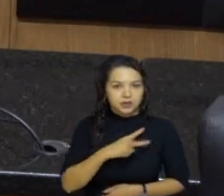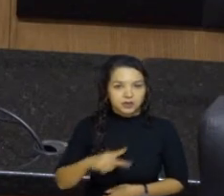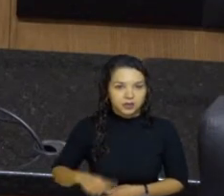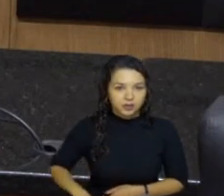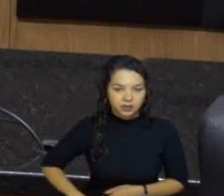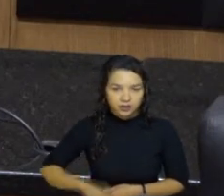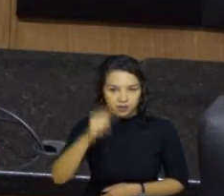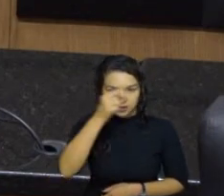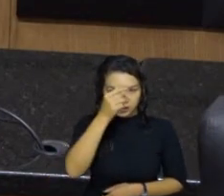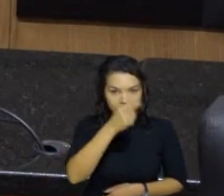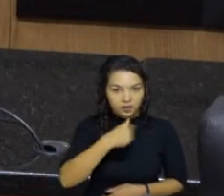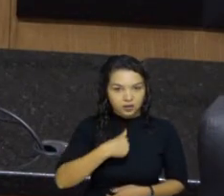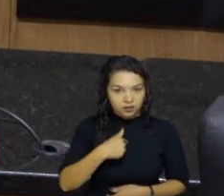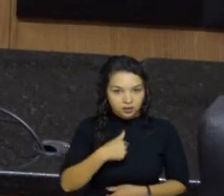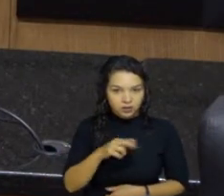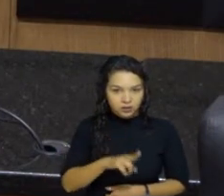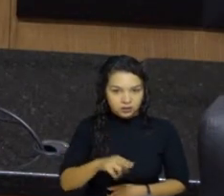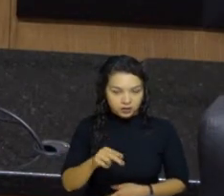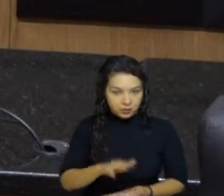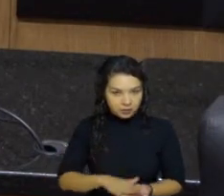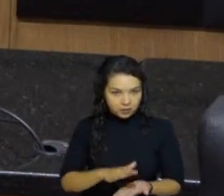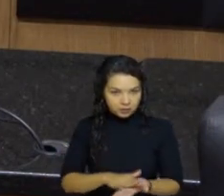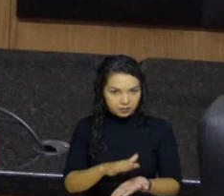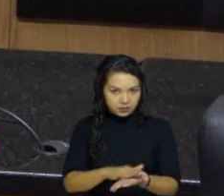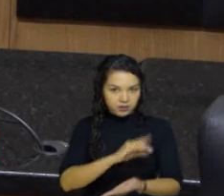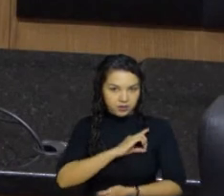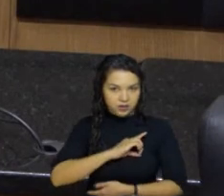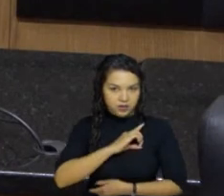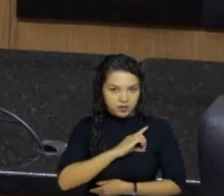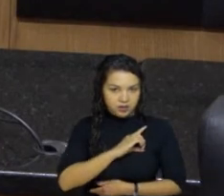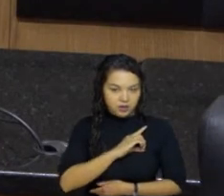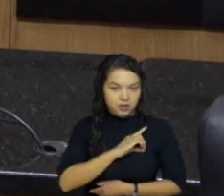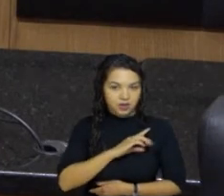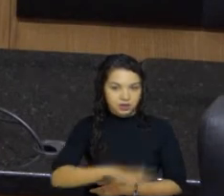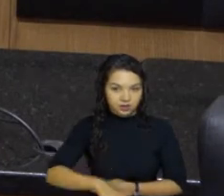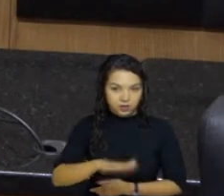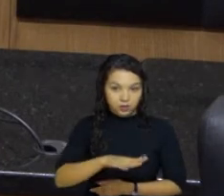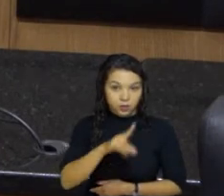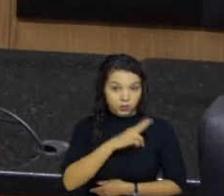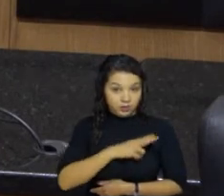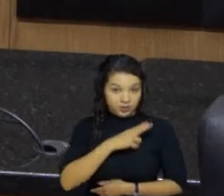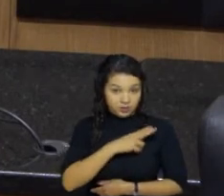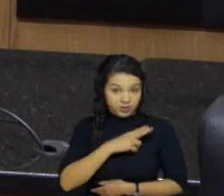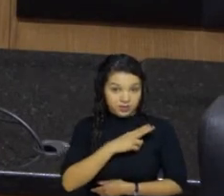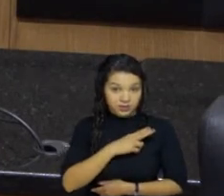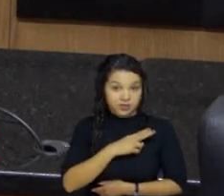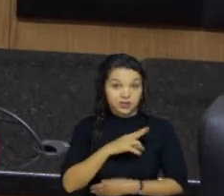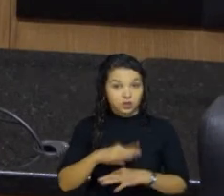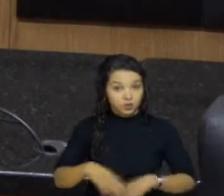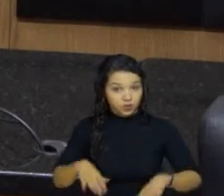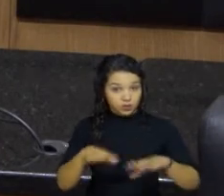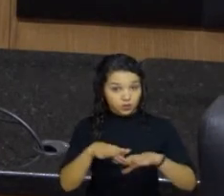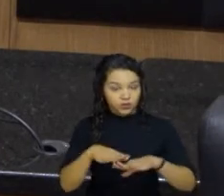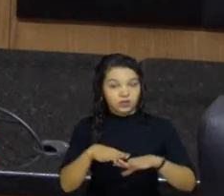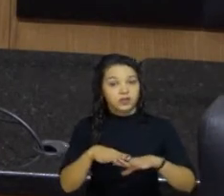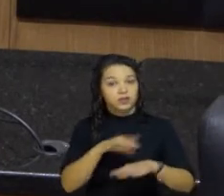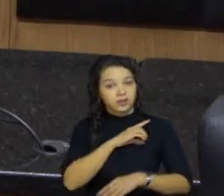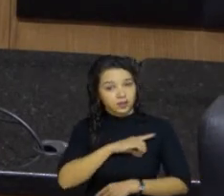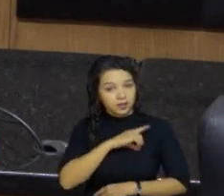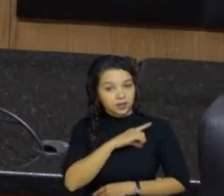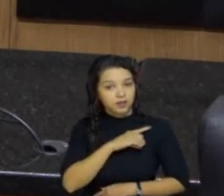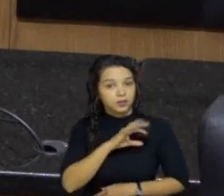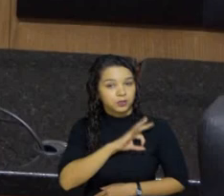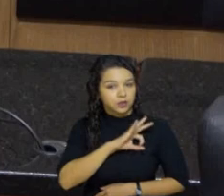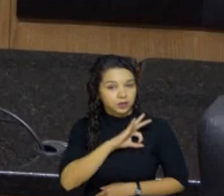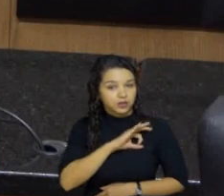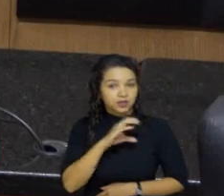para parabenizar o delegado-geral Ulisses Gabriel e todos os delegados, delegadas, policiais,